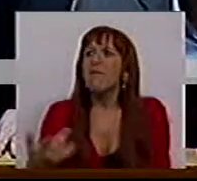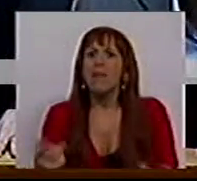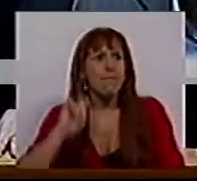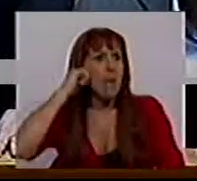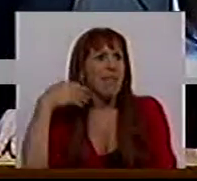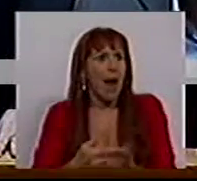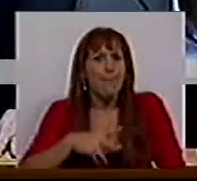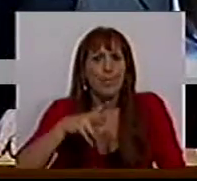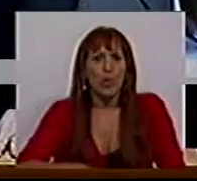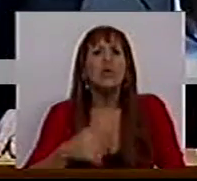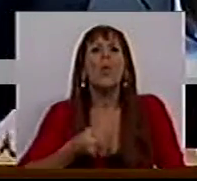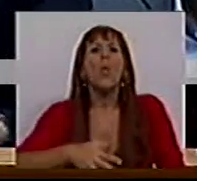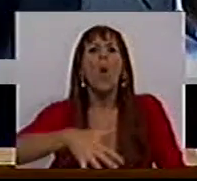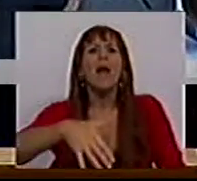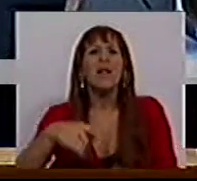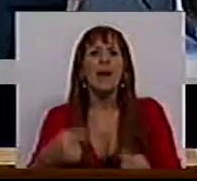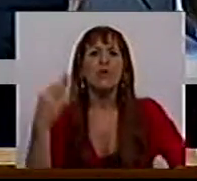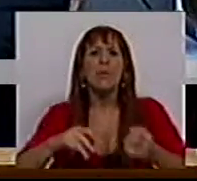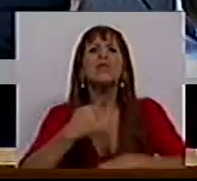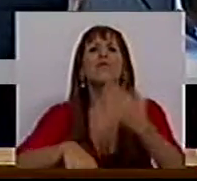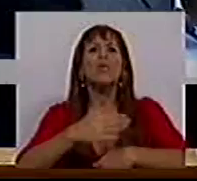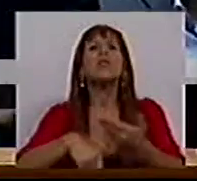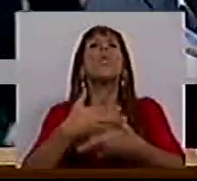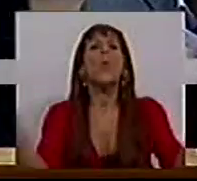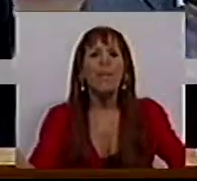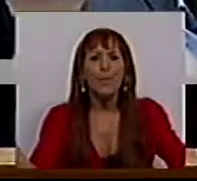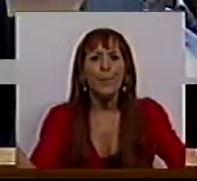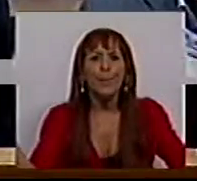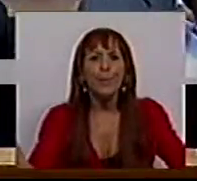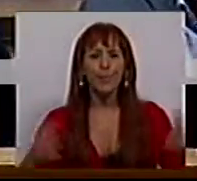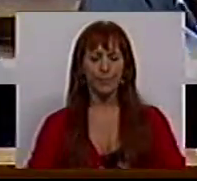está a custar ao país e quando é que teremos tribunais a funcionar?